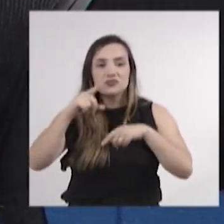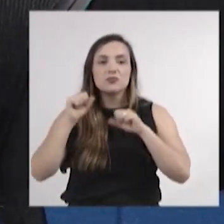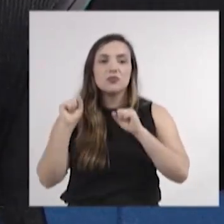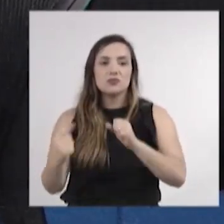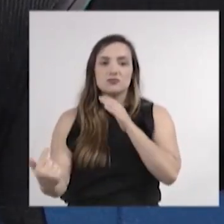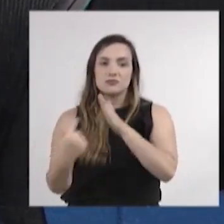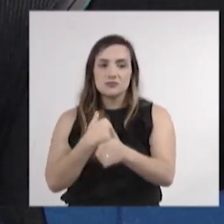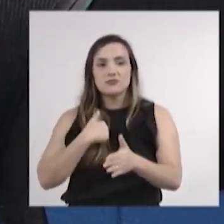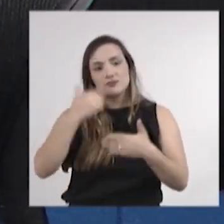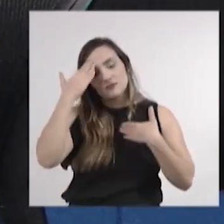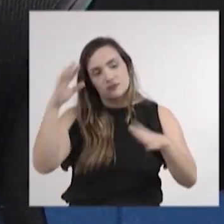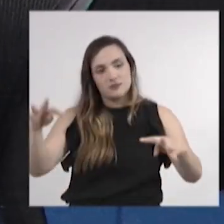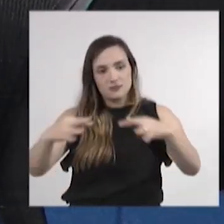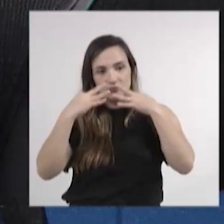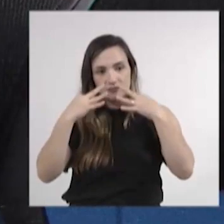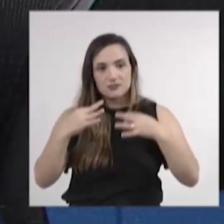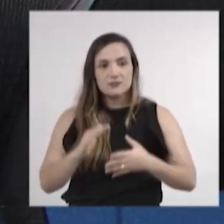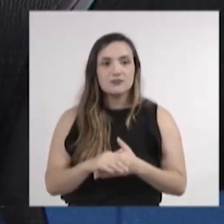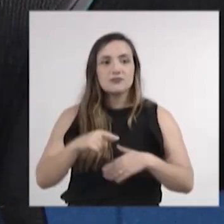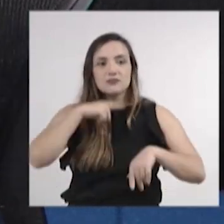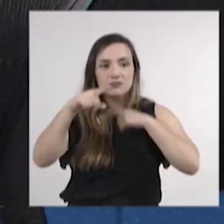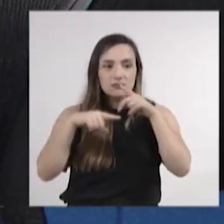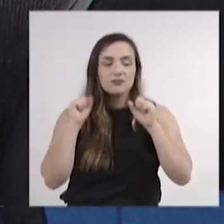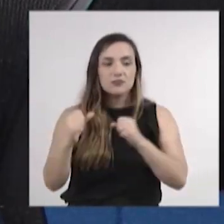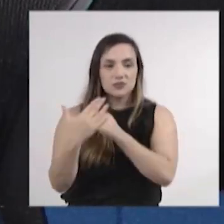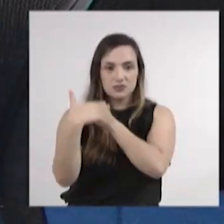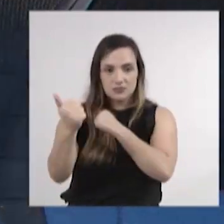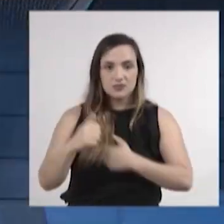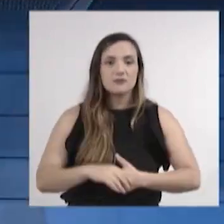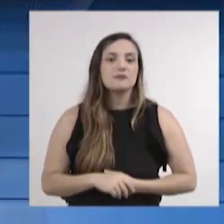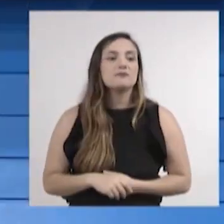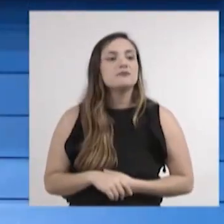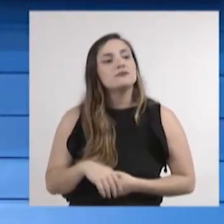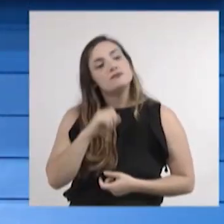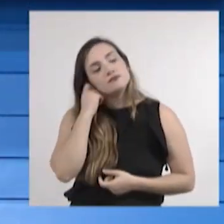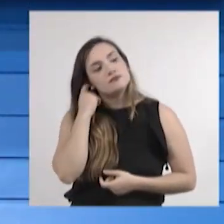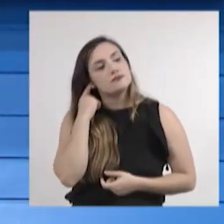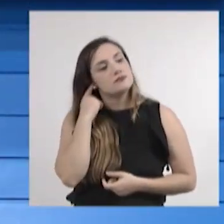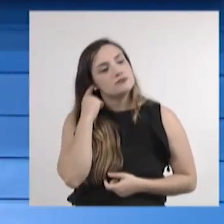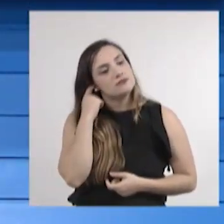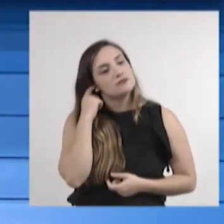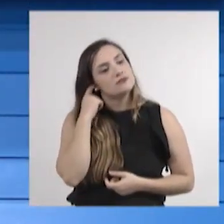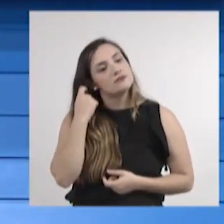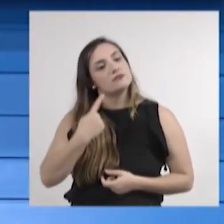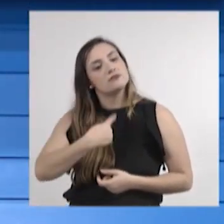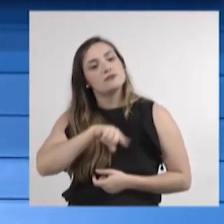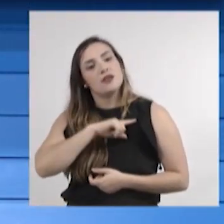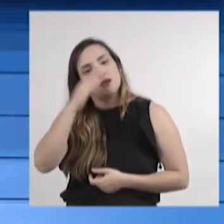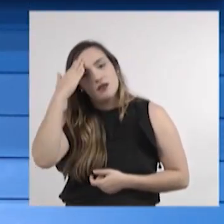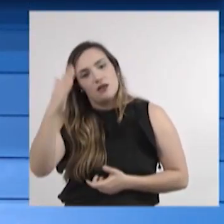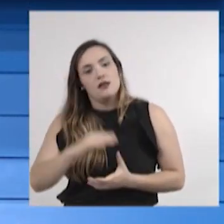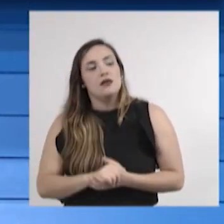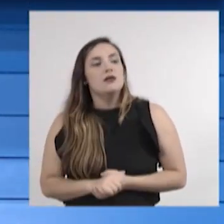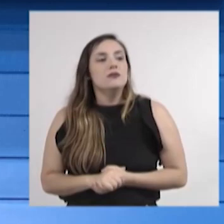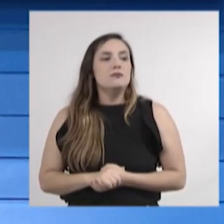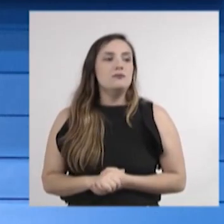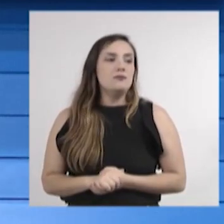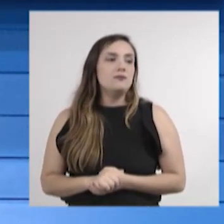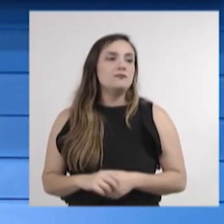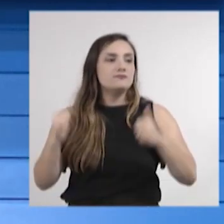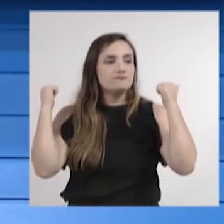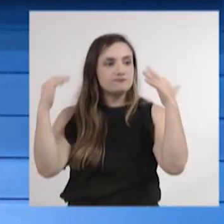aí, agradeço a atenção de vocês. Dúvidas, estou à disposição também. Muito bem, nós que agradecemos. Uma salva de palmas.